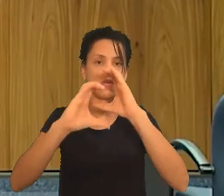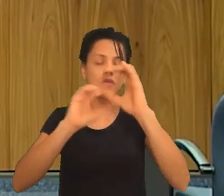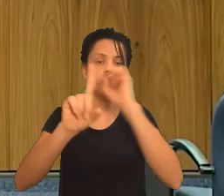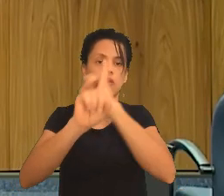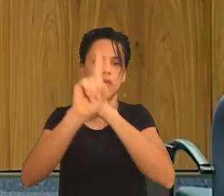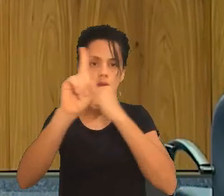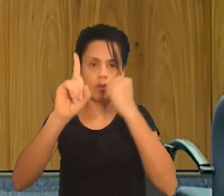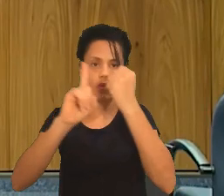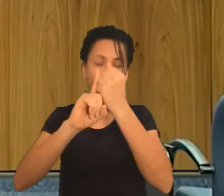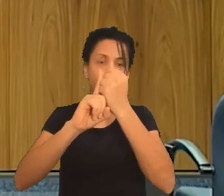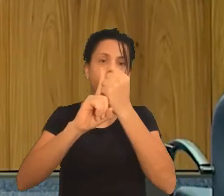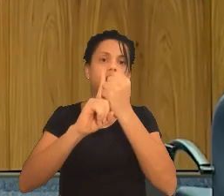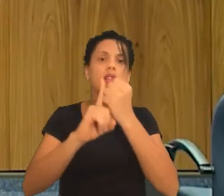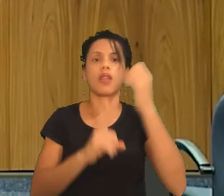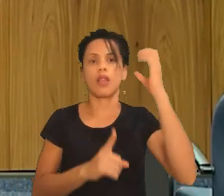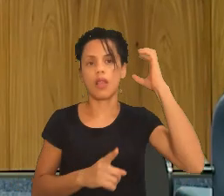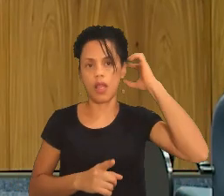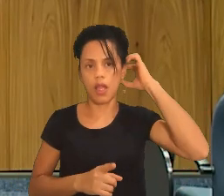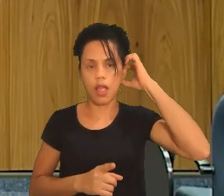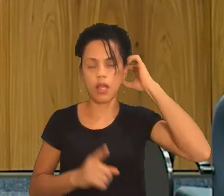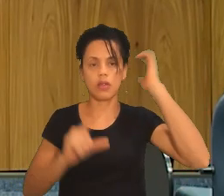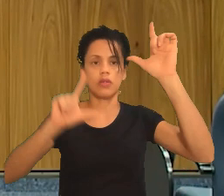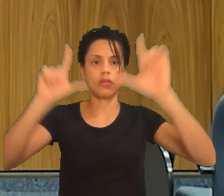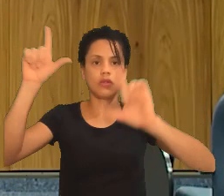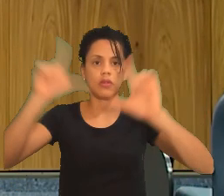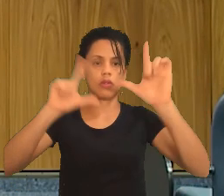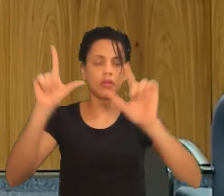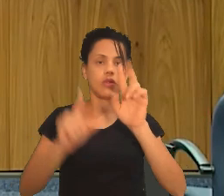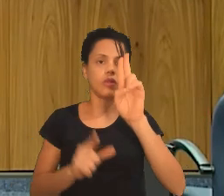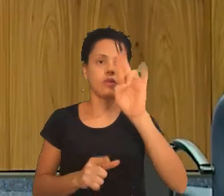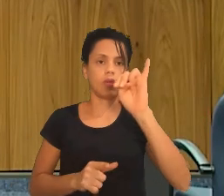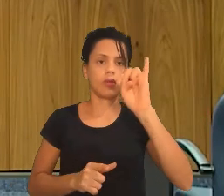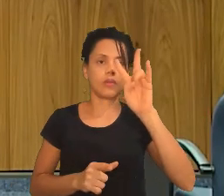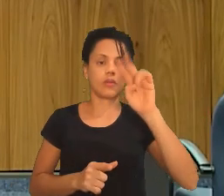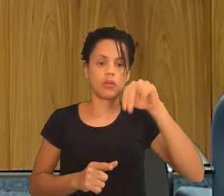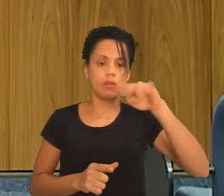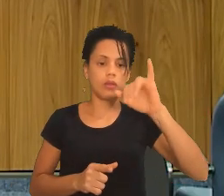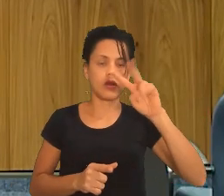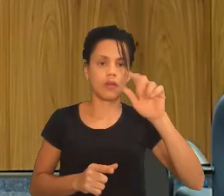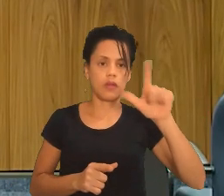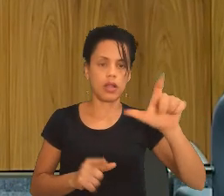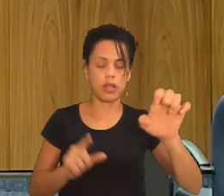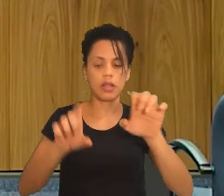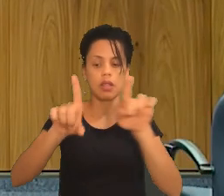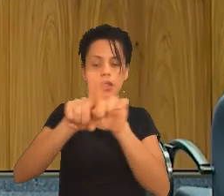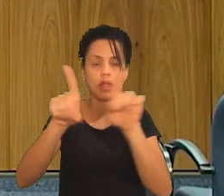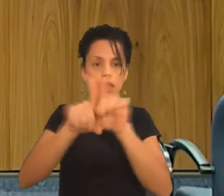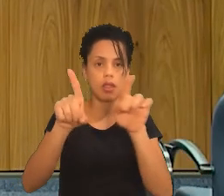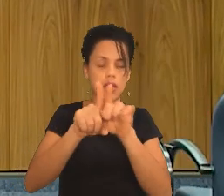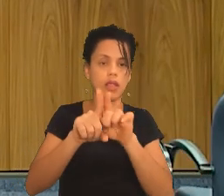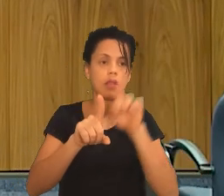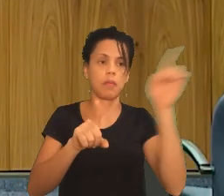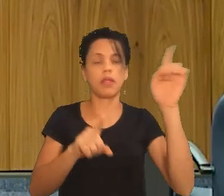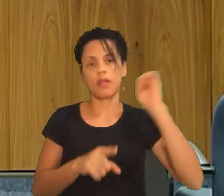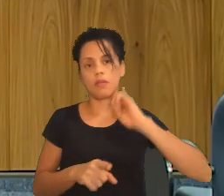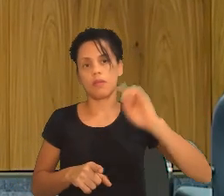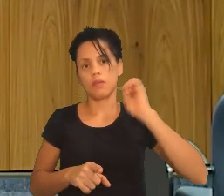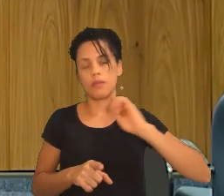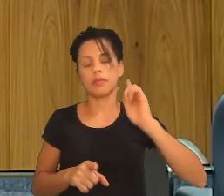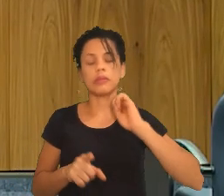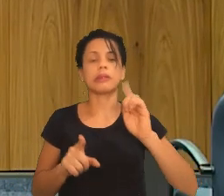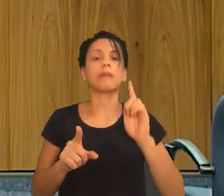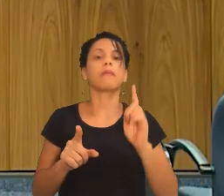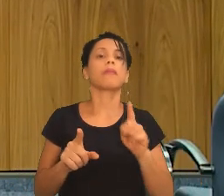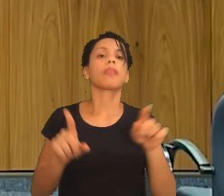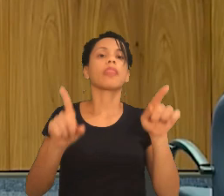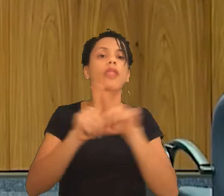jornalismo, rádio e TV pela Univale, Universidade do Vale do Rio Doce, em Governador Valadares, Minas Gerais. Presidiu o